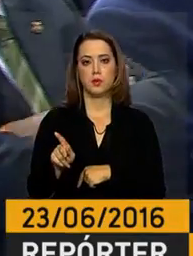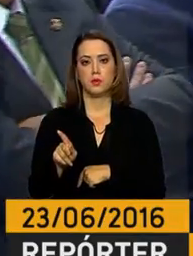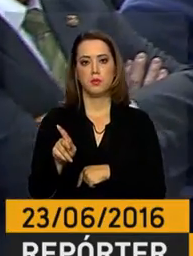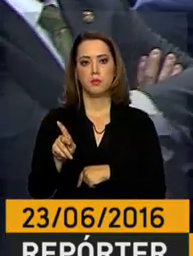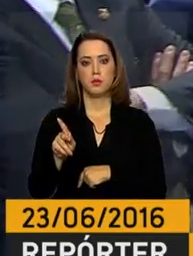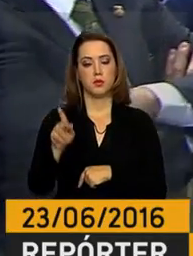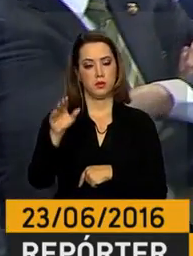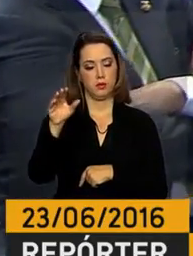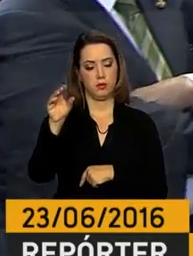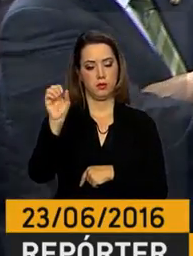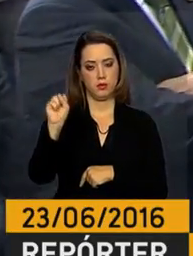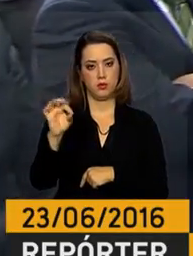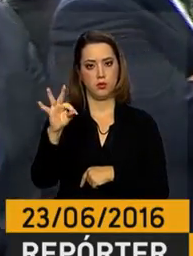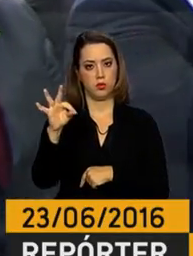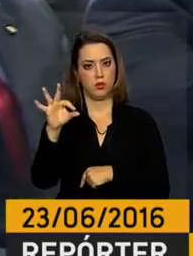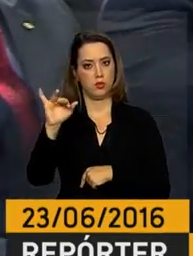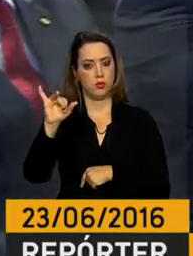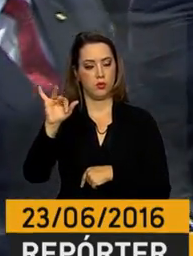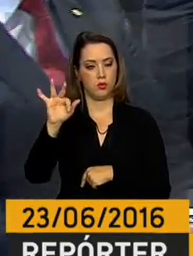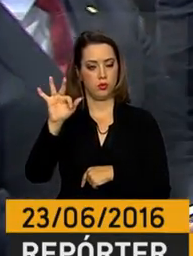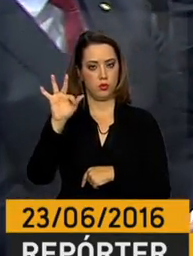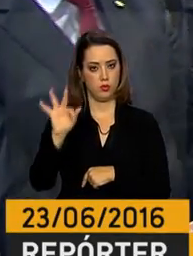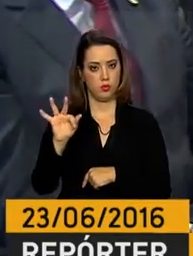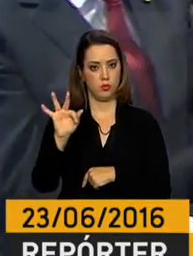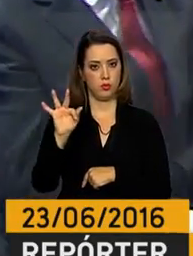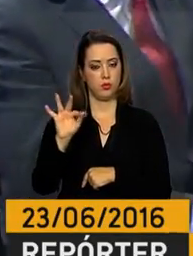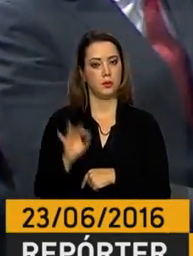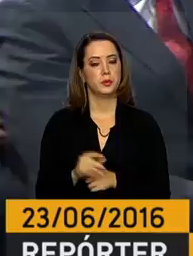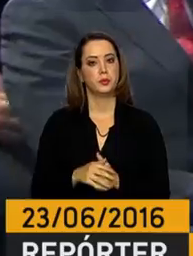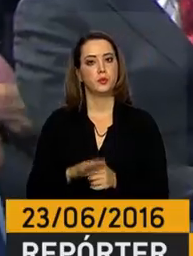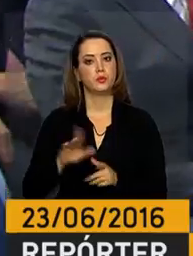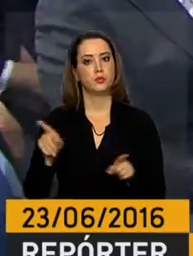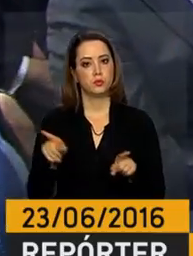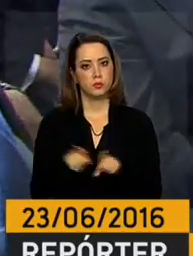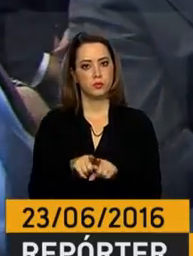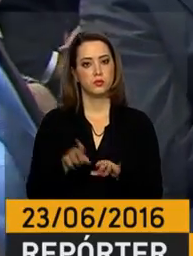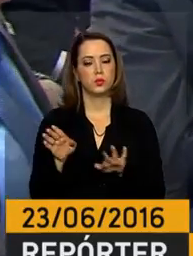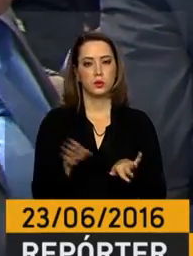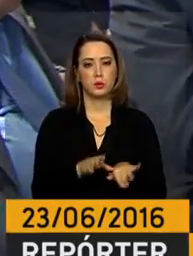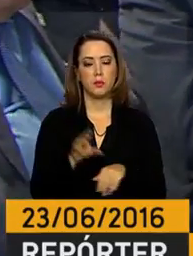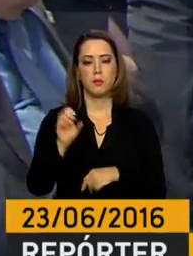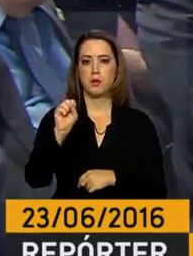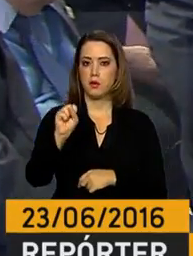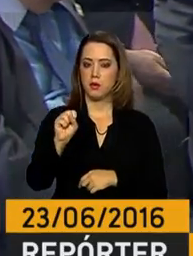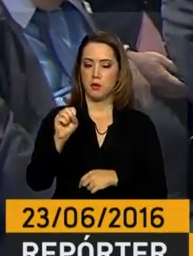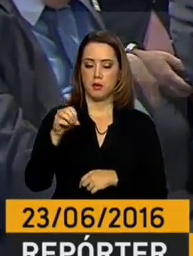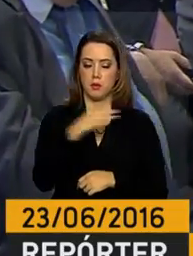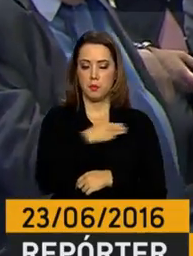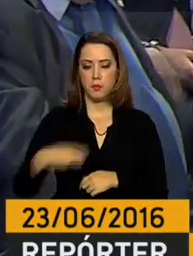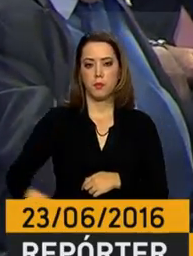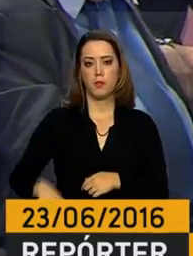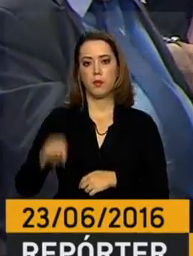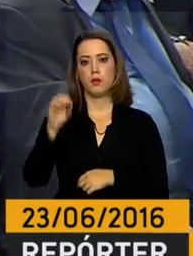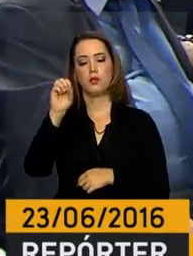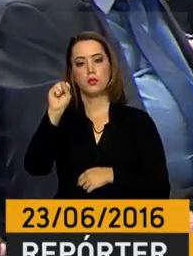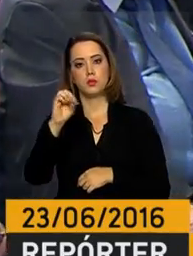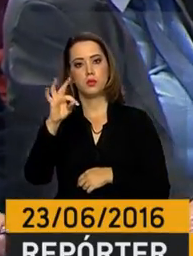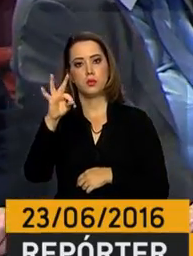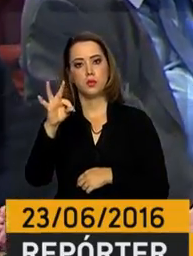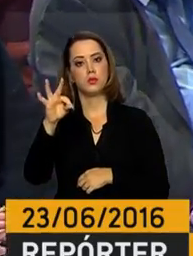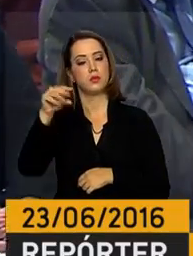Superior do Trabalho Ministro do Superior Tribunal militar Tenente Brigadeiro do ar Francisco